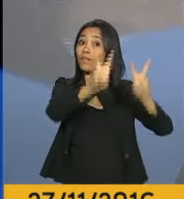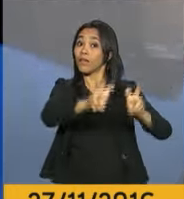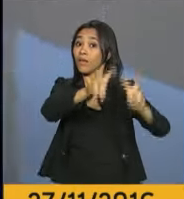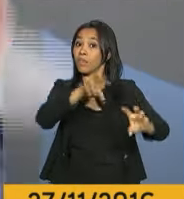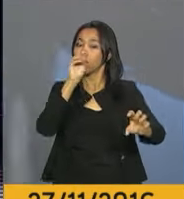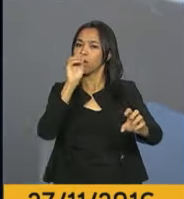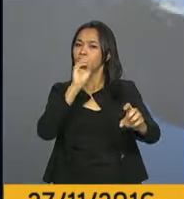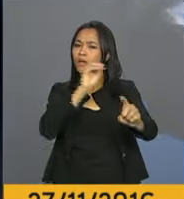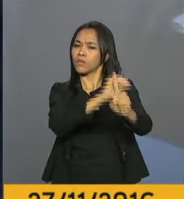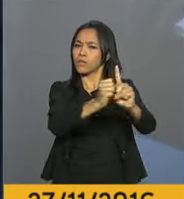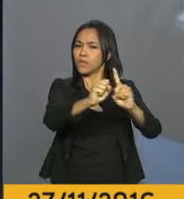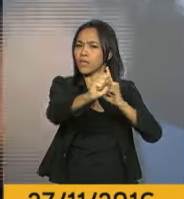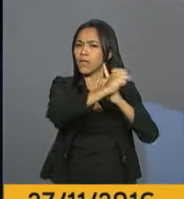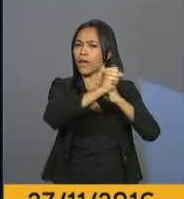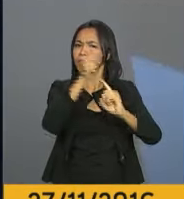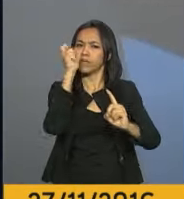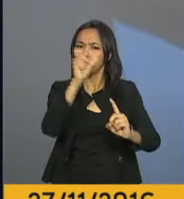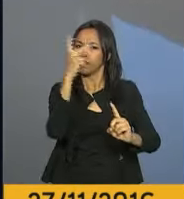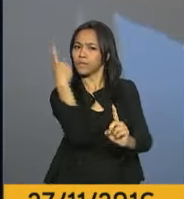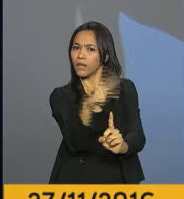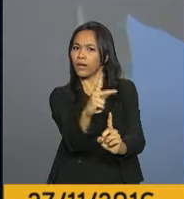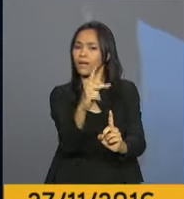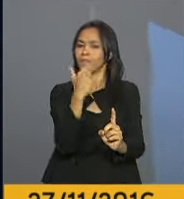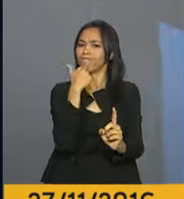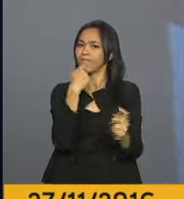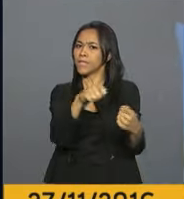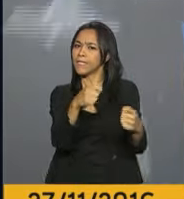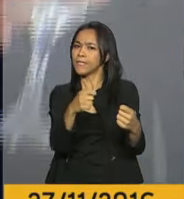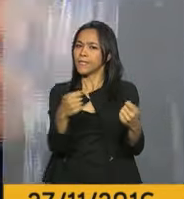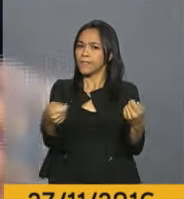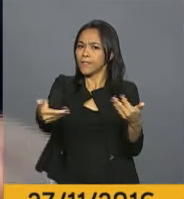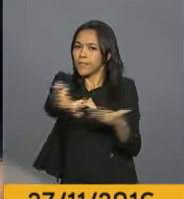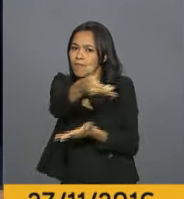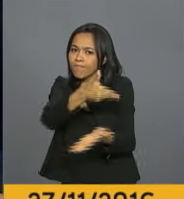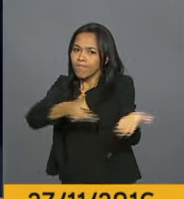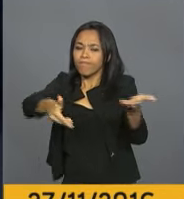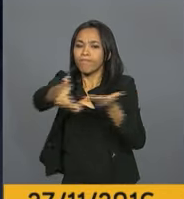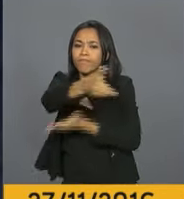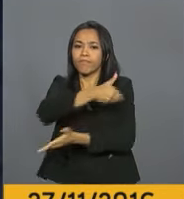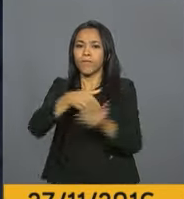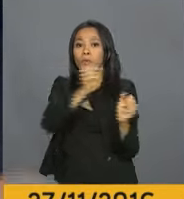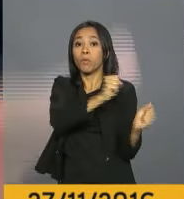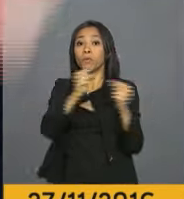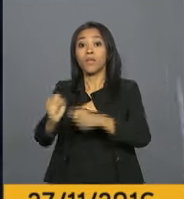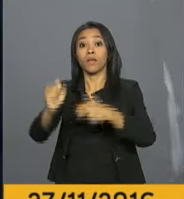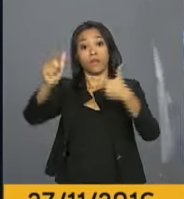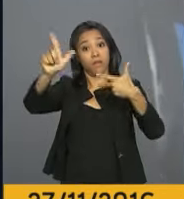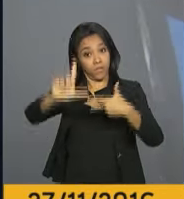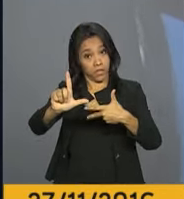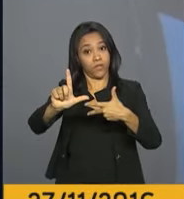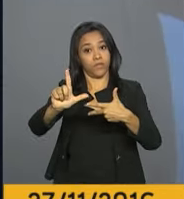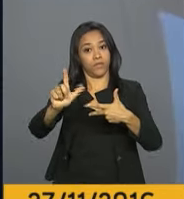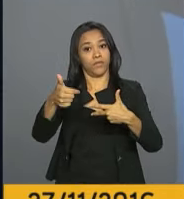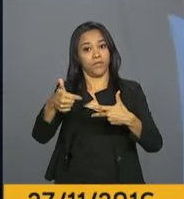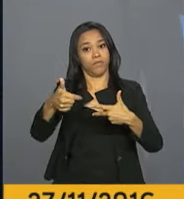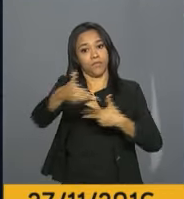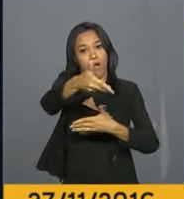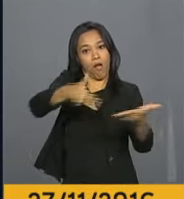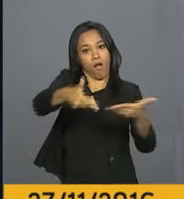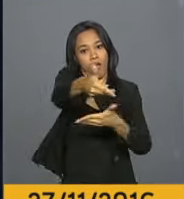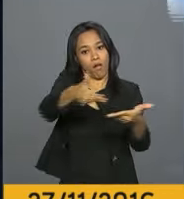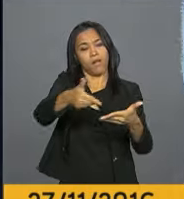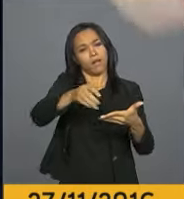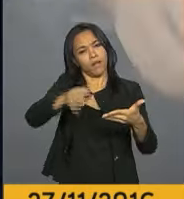que ser versadas, como são, pelo poder legislativo. Mas, evidentemente, que muitas